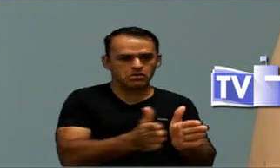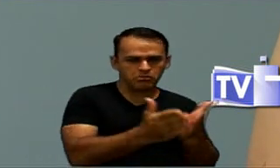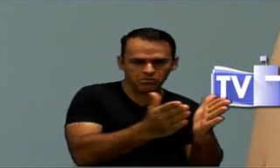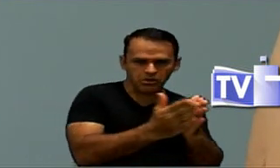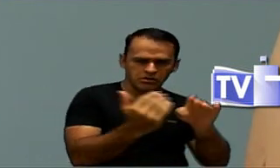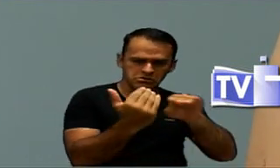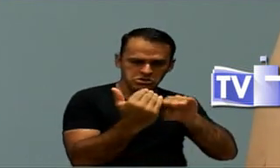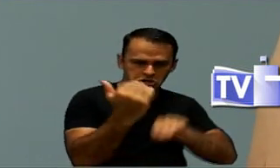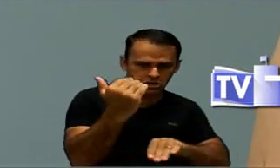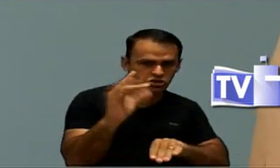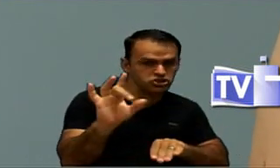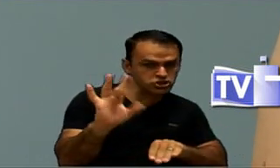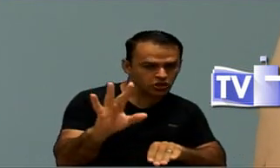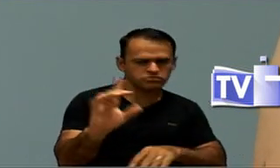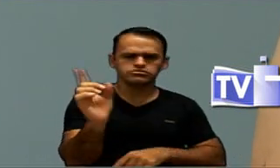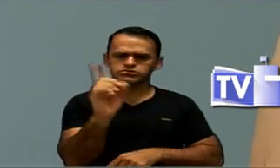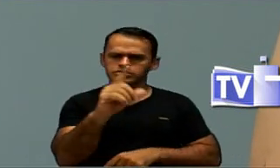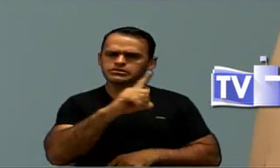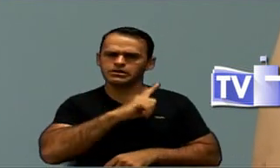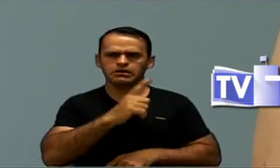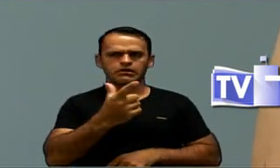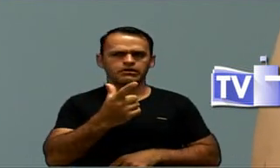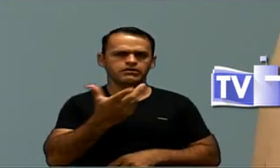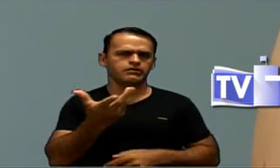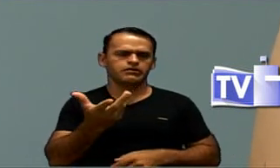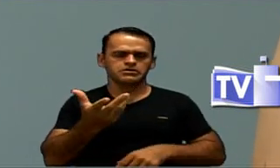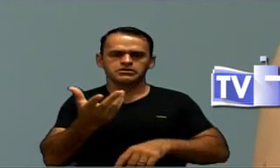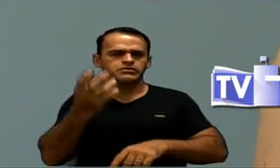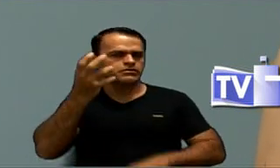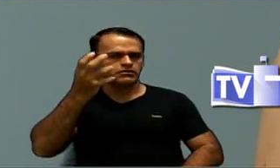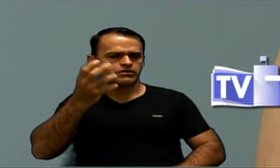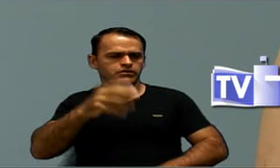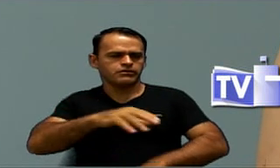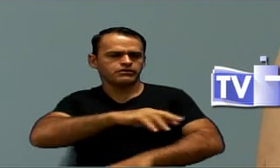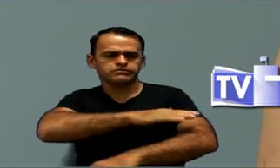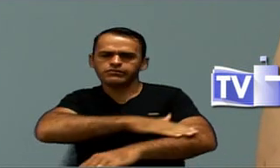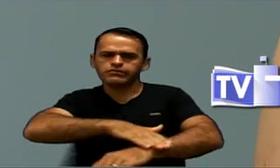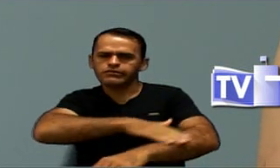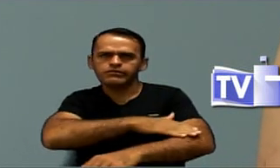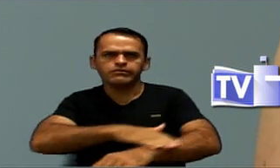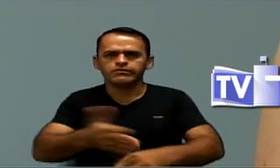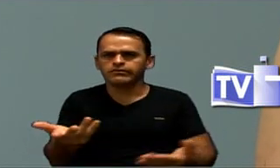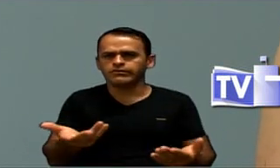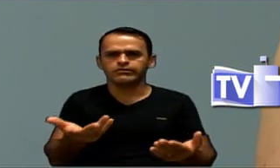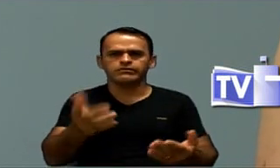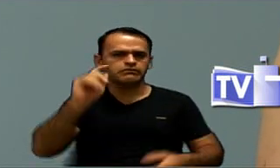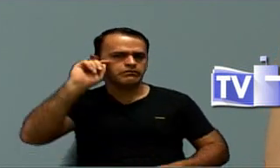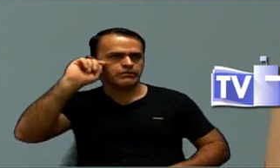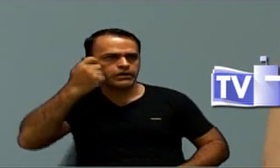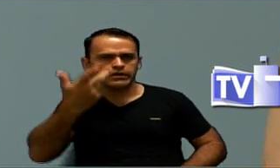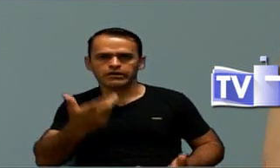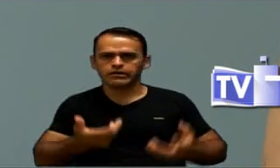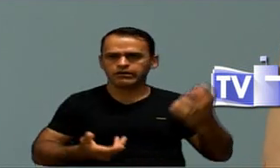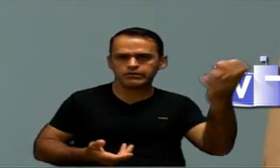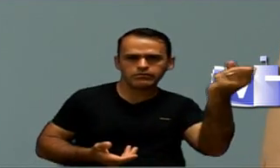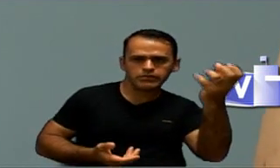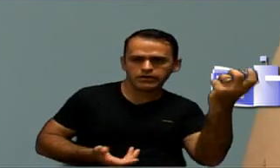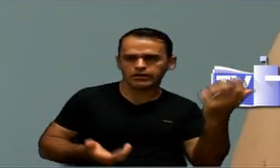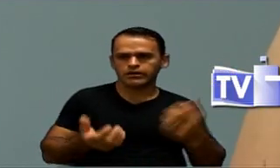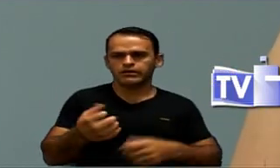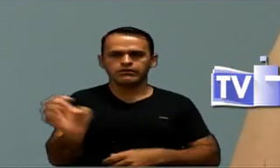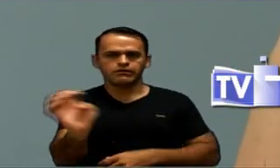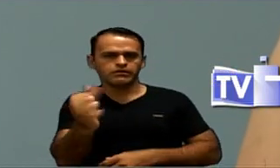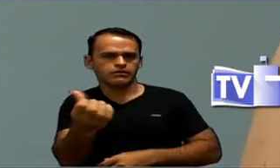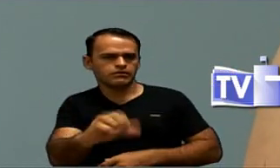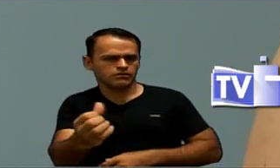de gênero, a nível étnico-racial, e aí, como bem colocou a companheira Luciana, quando a gente fala de gênero, a gente também não pensa apenas